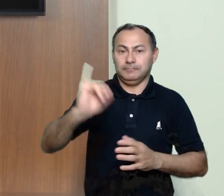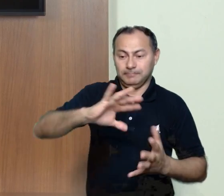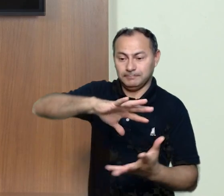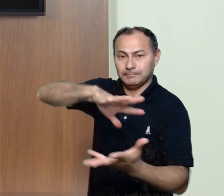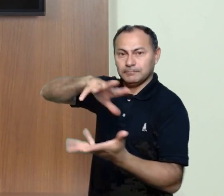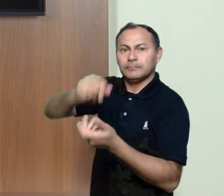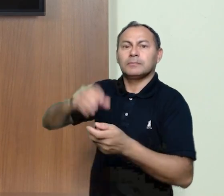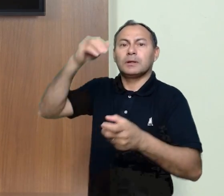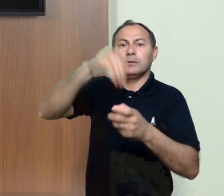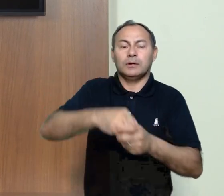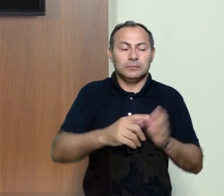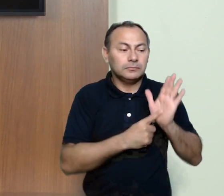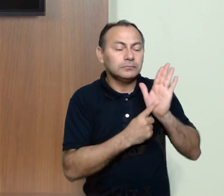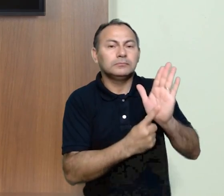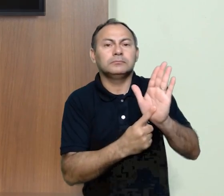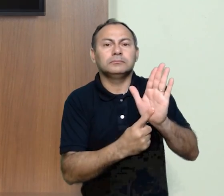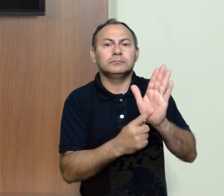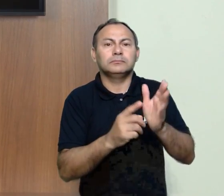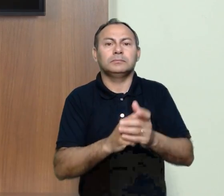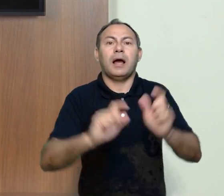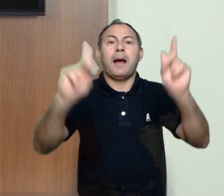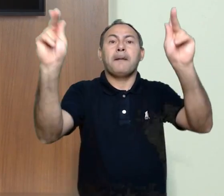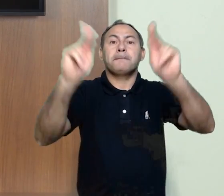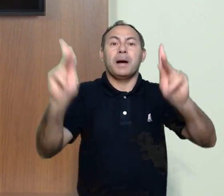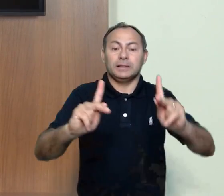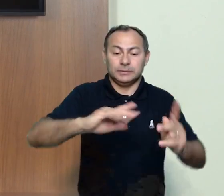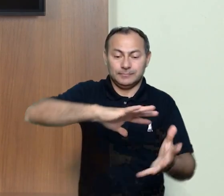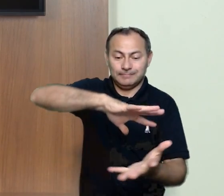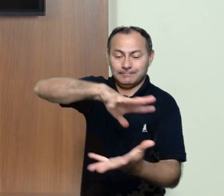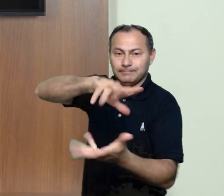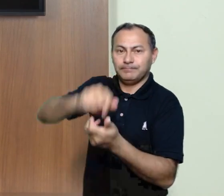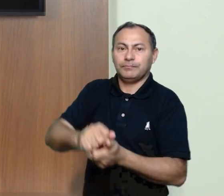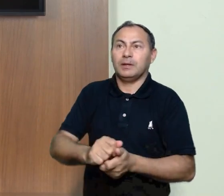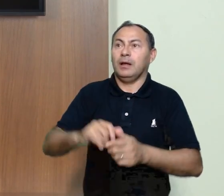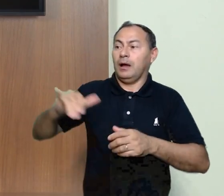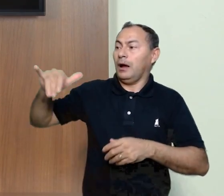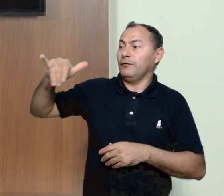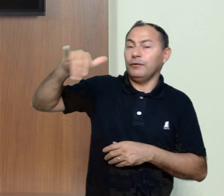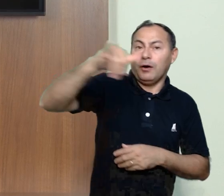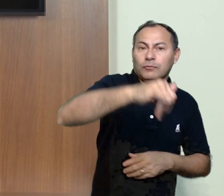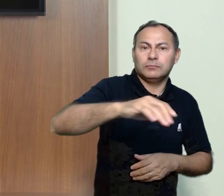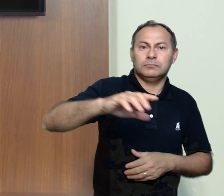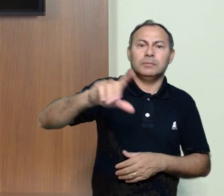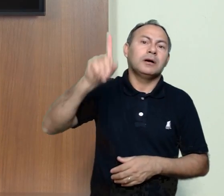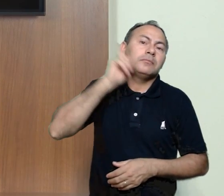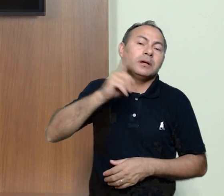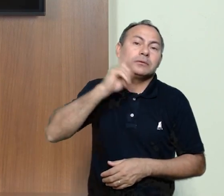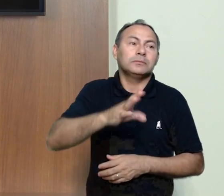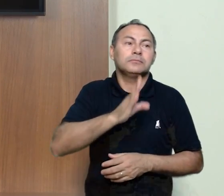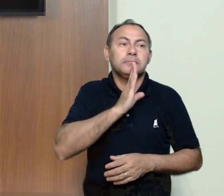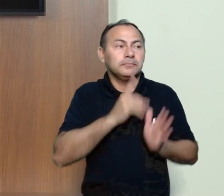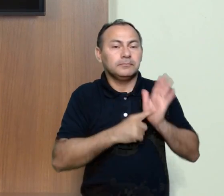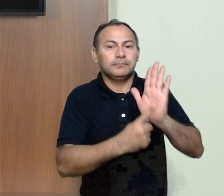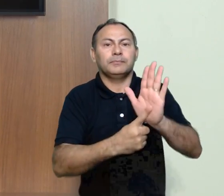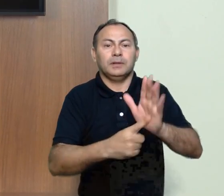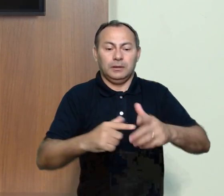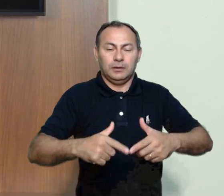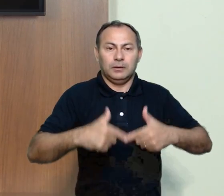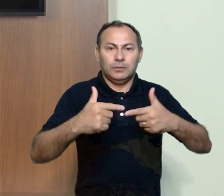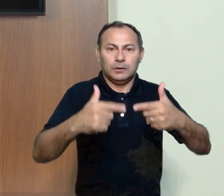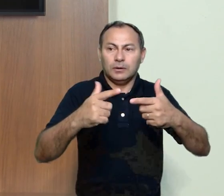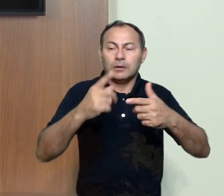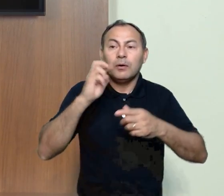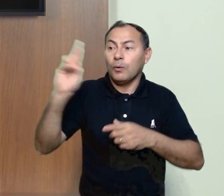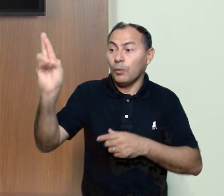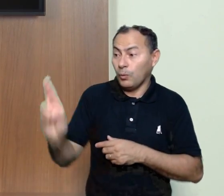internacional colocou em risco a paz mundial. Aviões americanos de reconhecimento notaram que